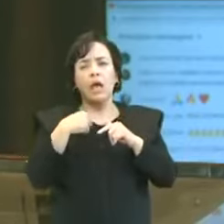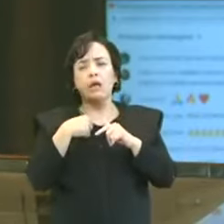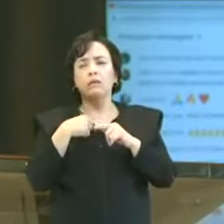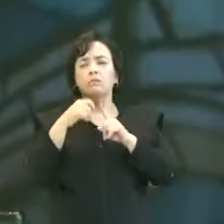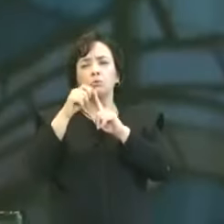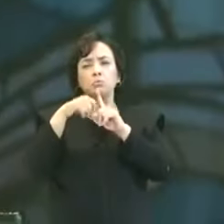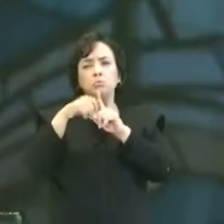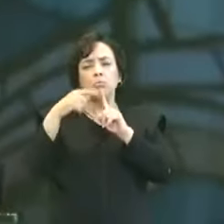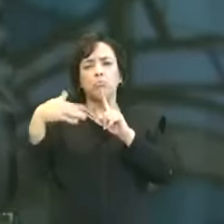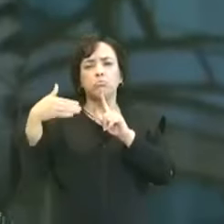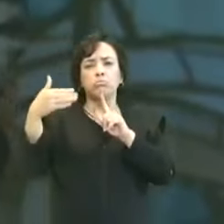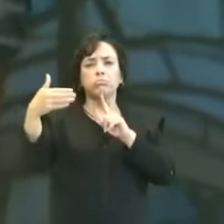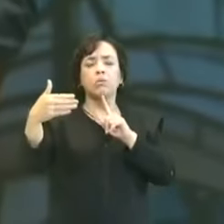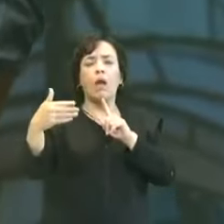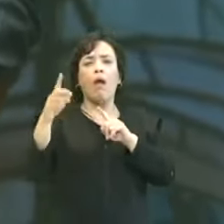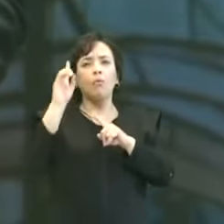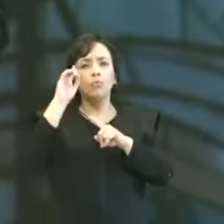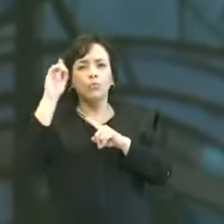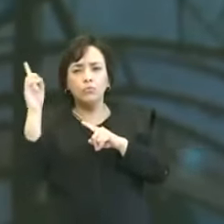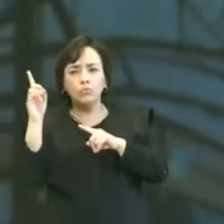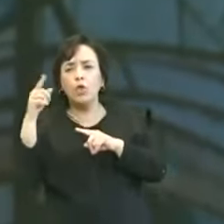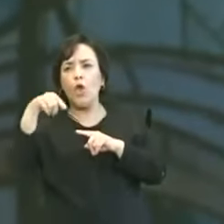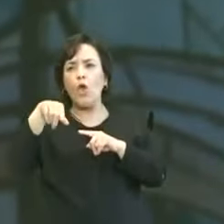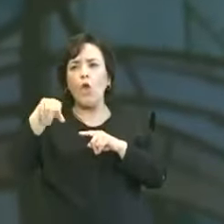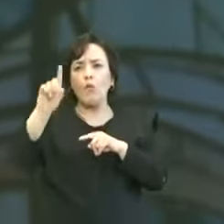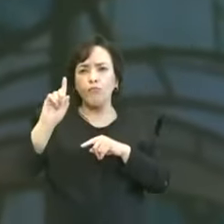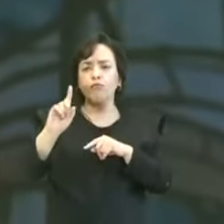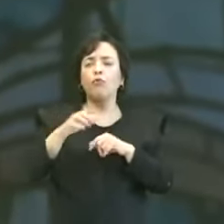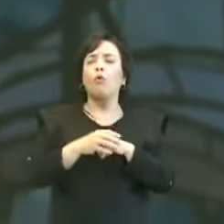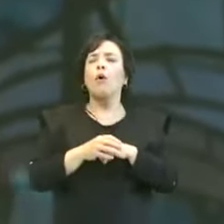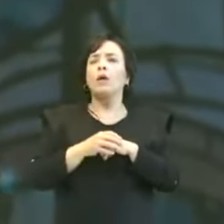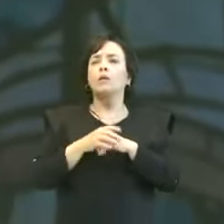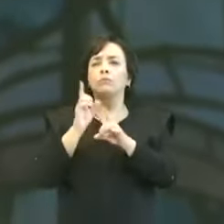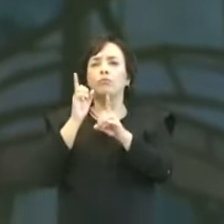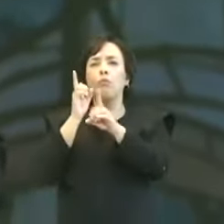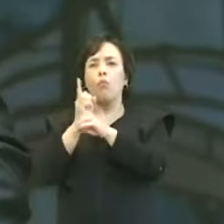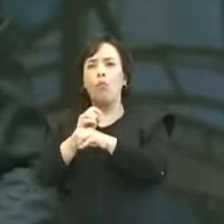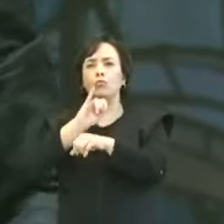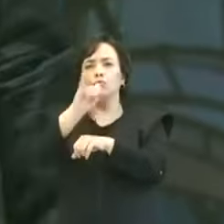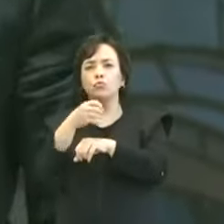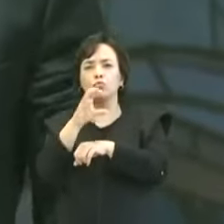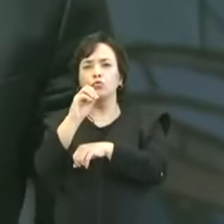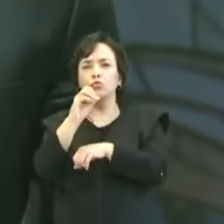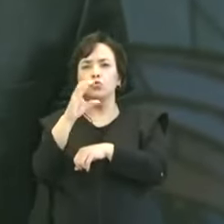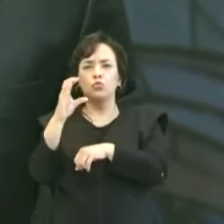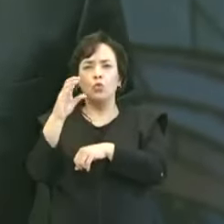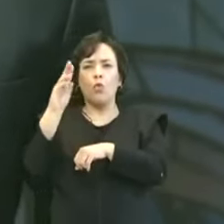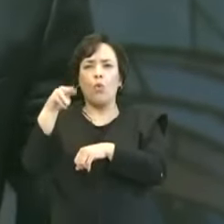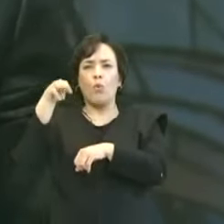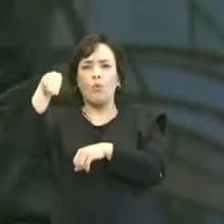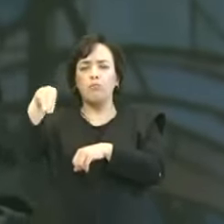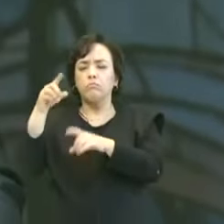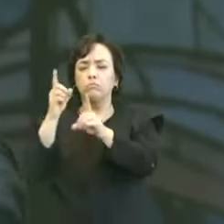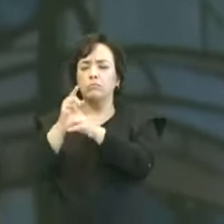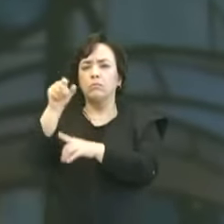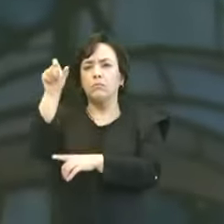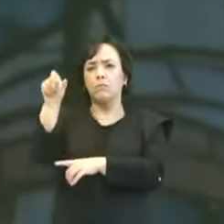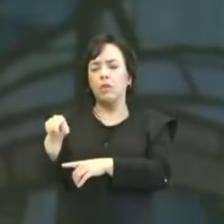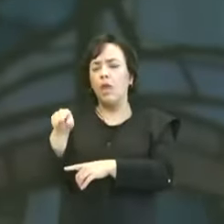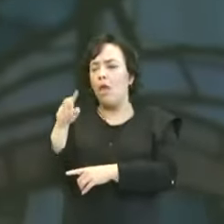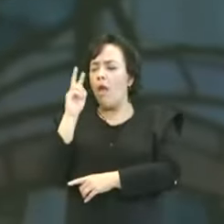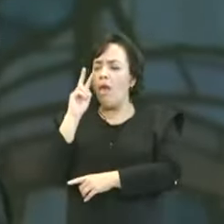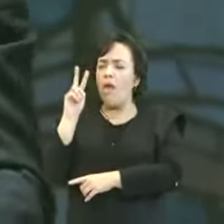vê-lo. E um dia, num treinamento da Jocum, encontrei aquele irmão. E eu vi que ele estava